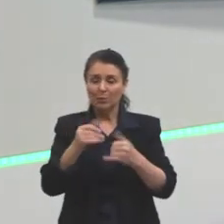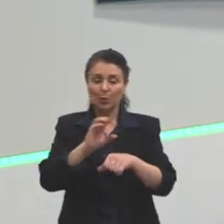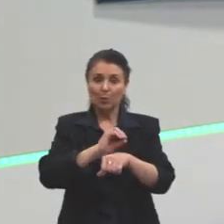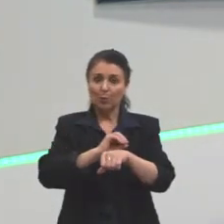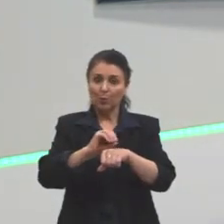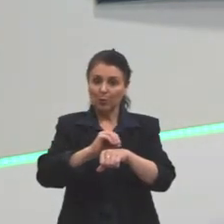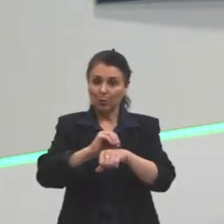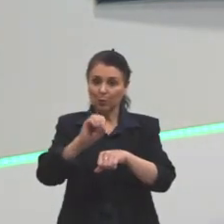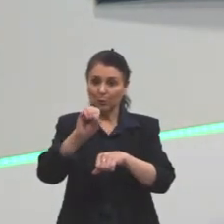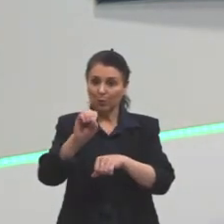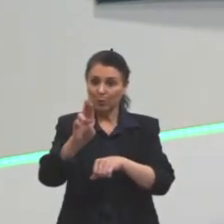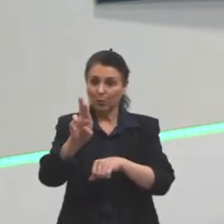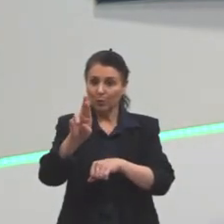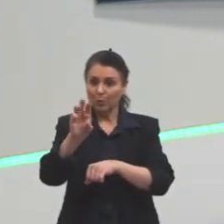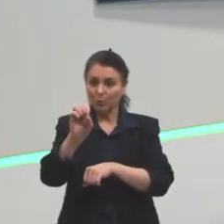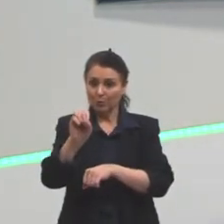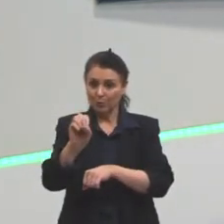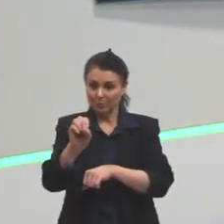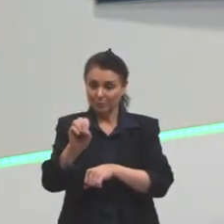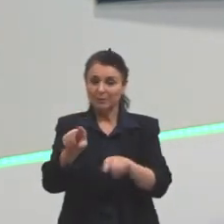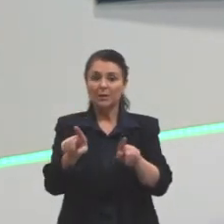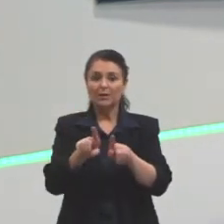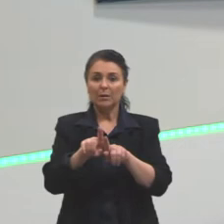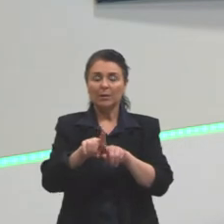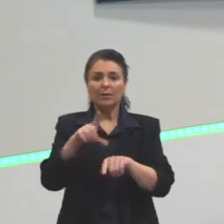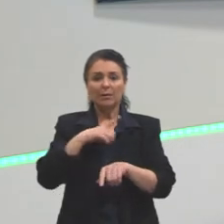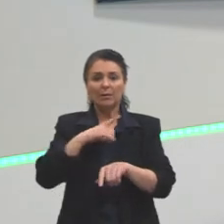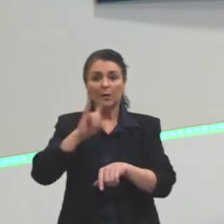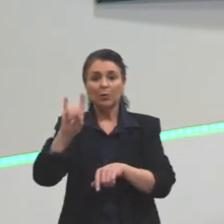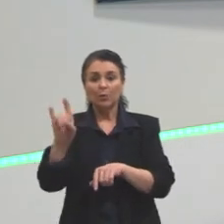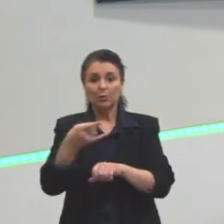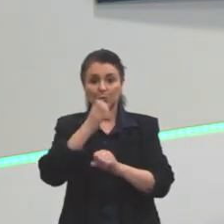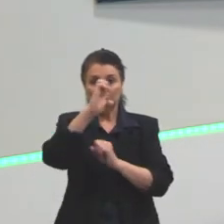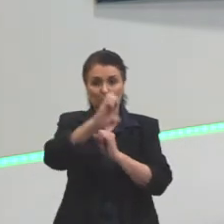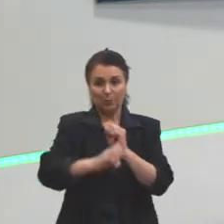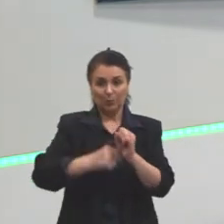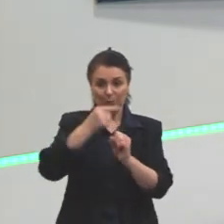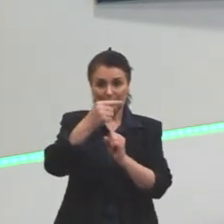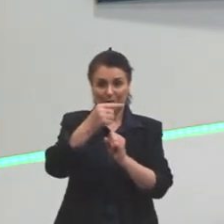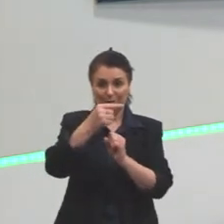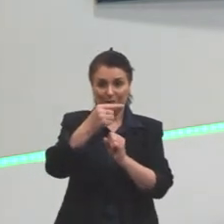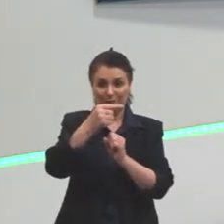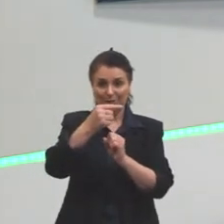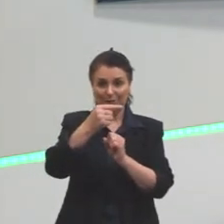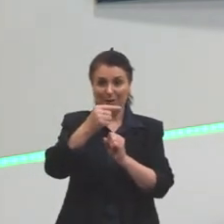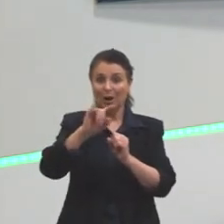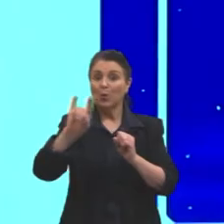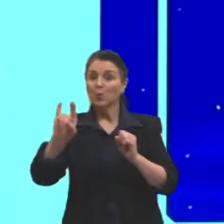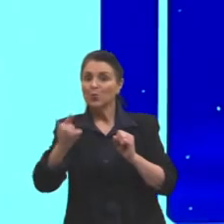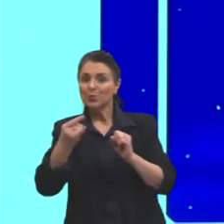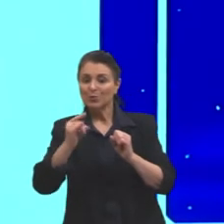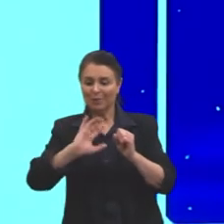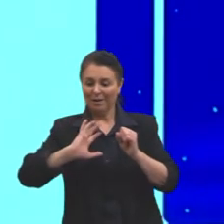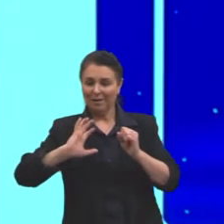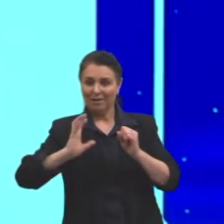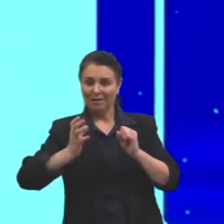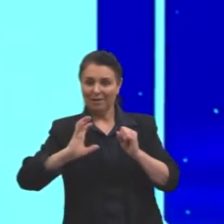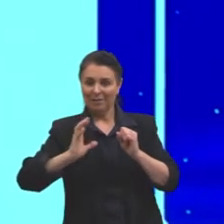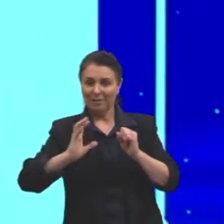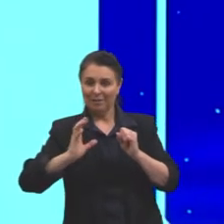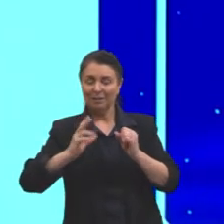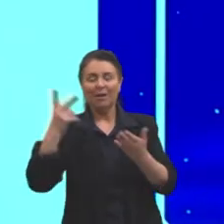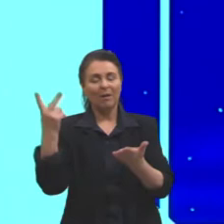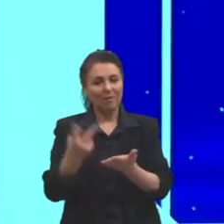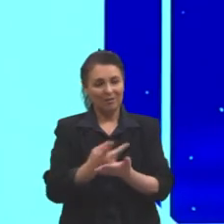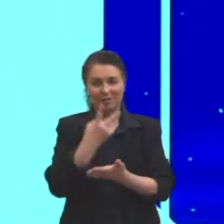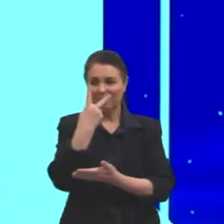vejam que o ouro também tem um último elétron na última camada tá acontece a mesma